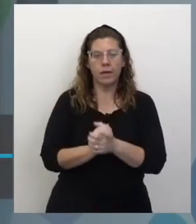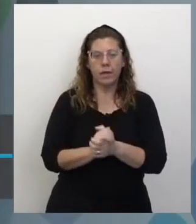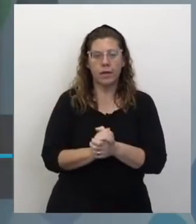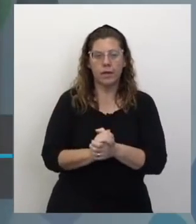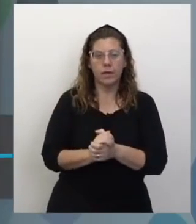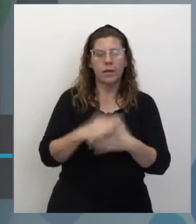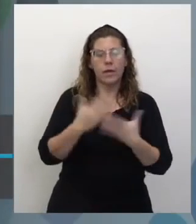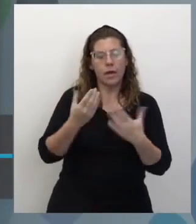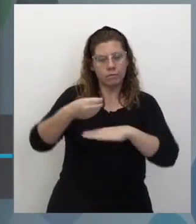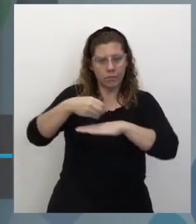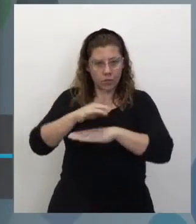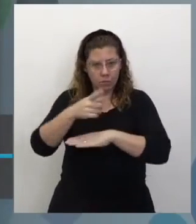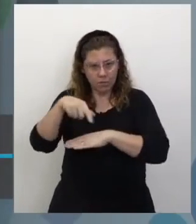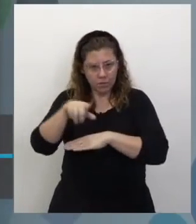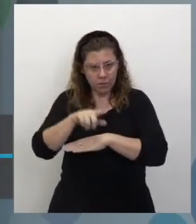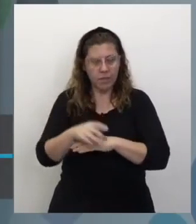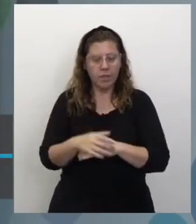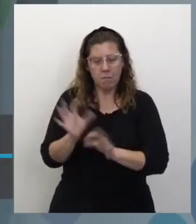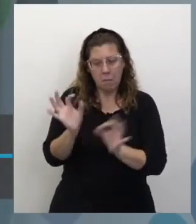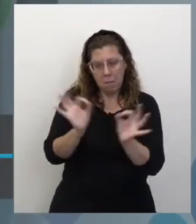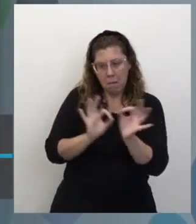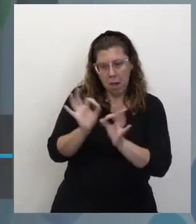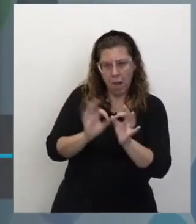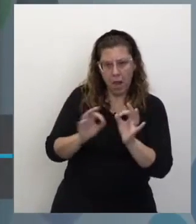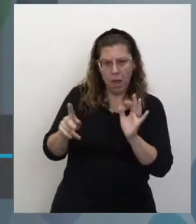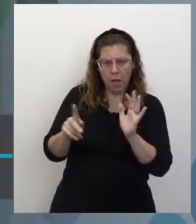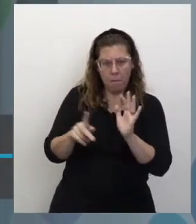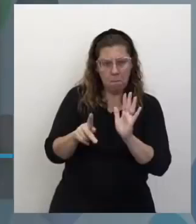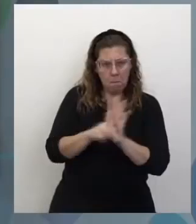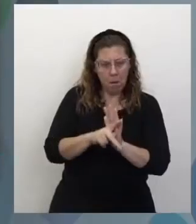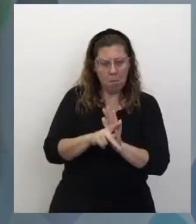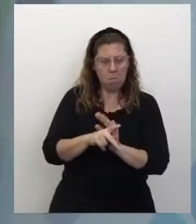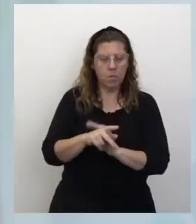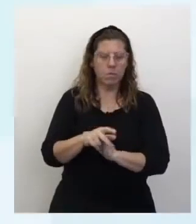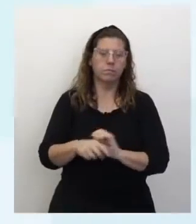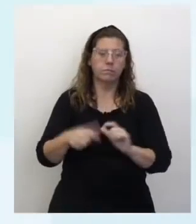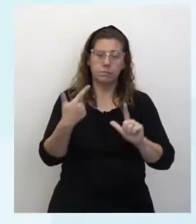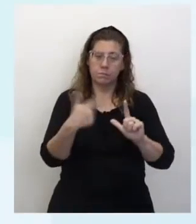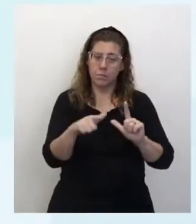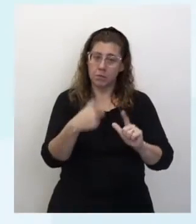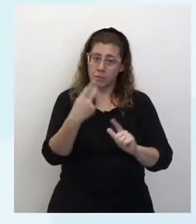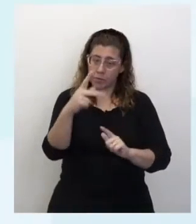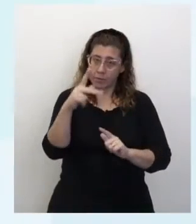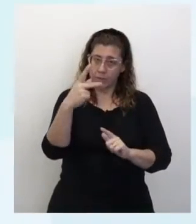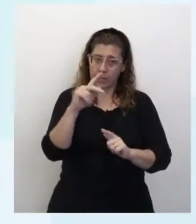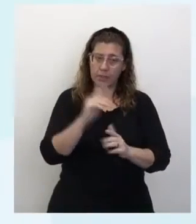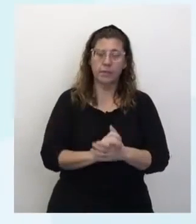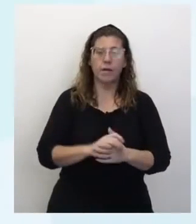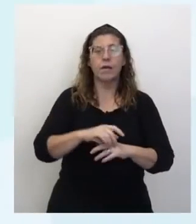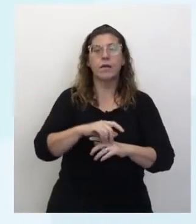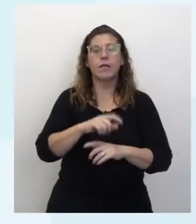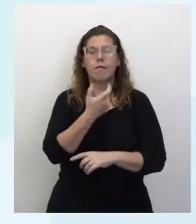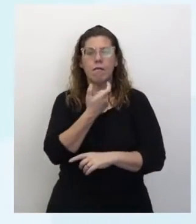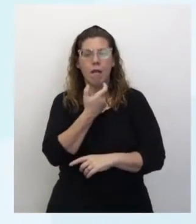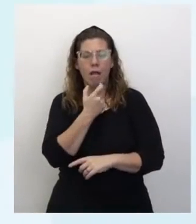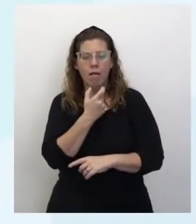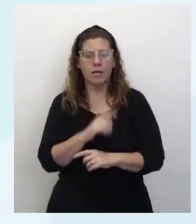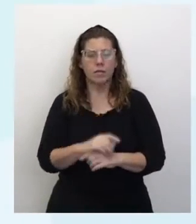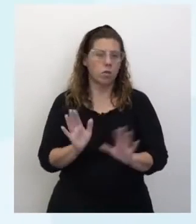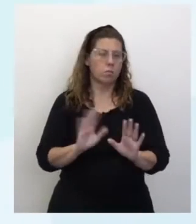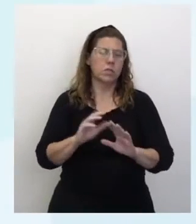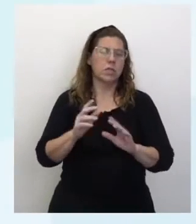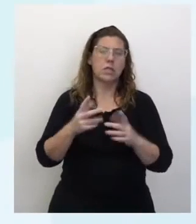a gente sugere para vocês criarem seus próprios memes, né? Que tem aqui. Vocês podem criar os memes em inglês. Não precisa ser nessa